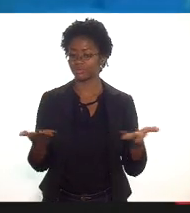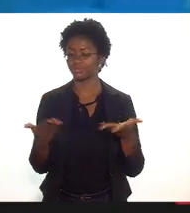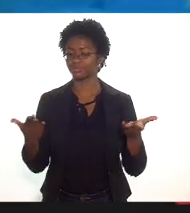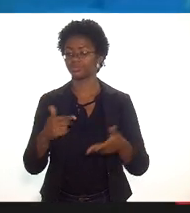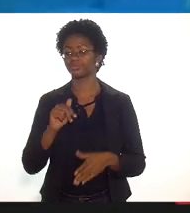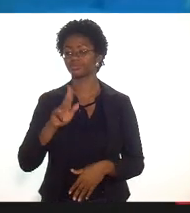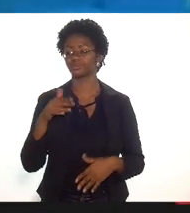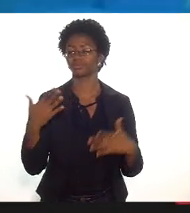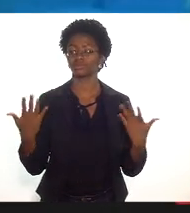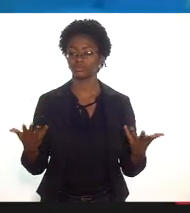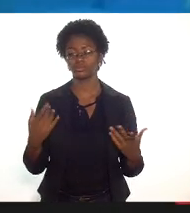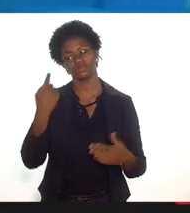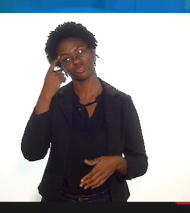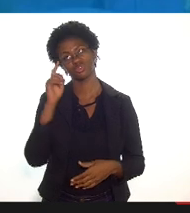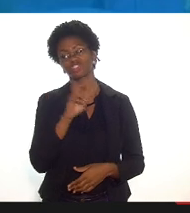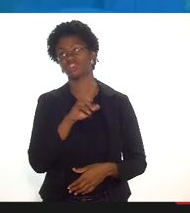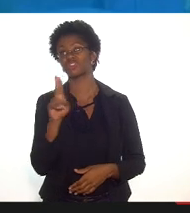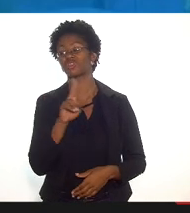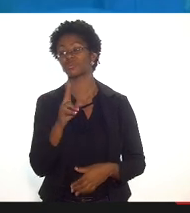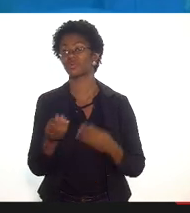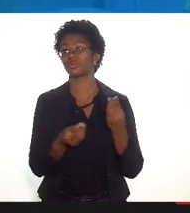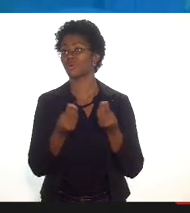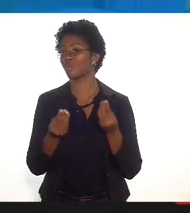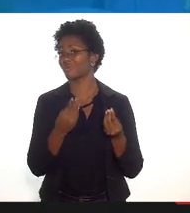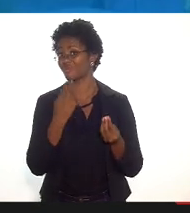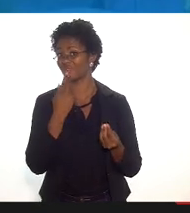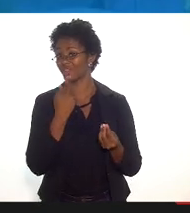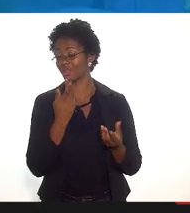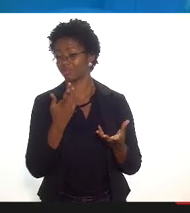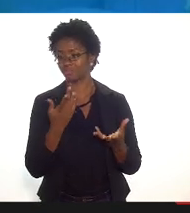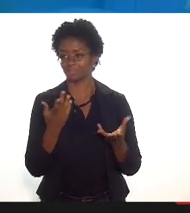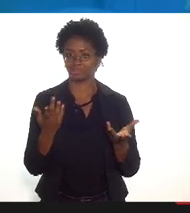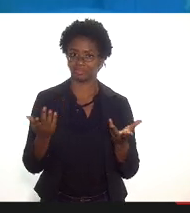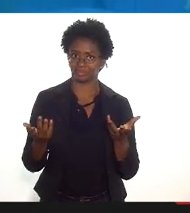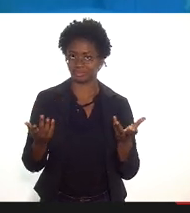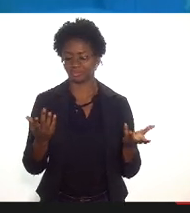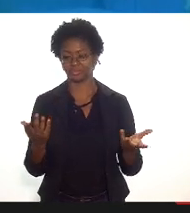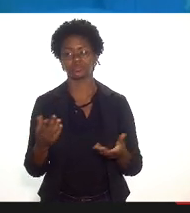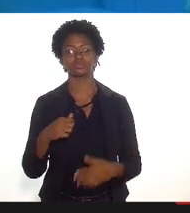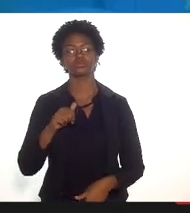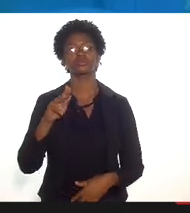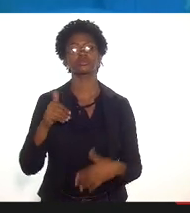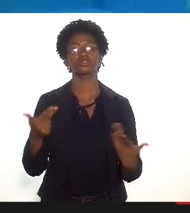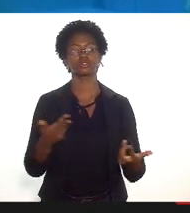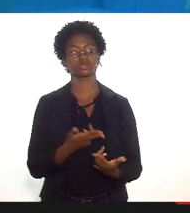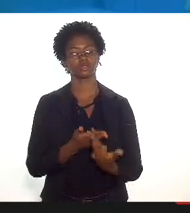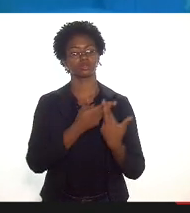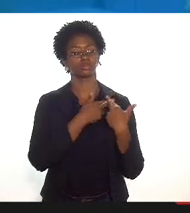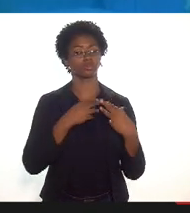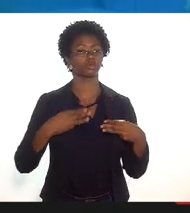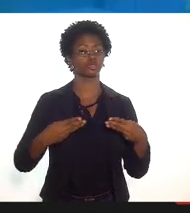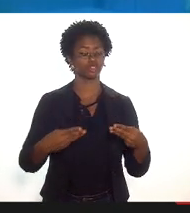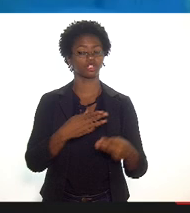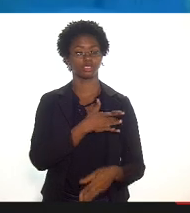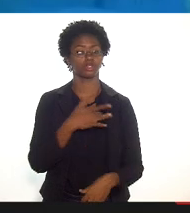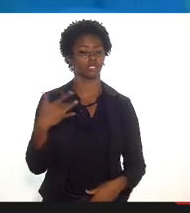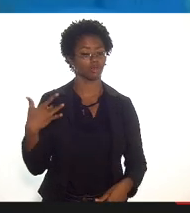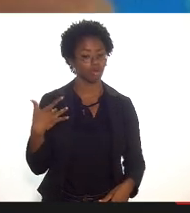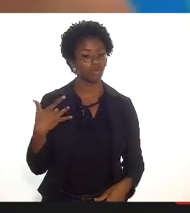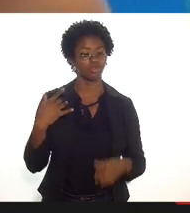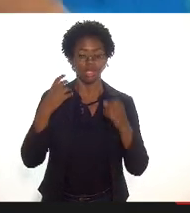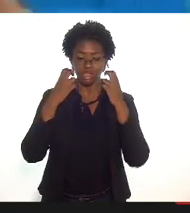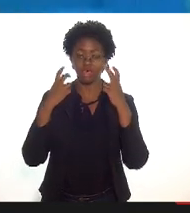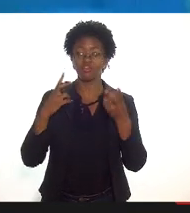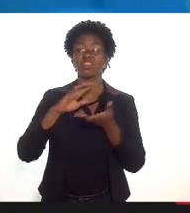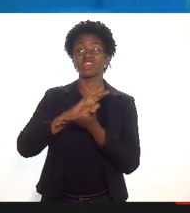são? Eu não sei como é que eu vou chamar isso de autoridade, não sei se é autoridade. Quem é responsável pelo Ministério da Saúde? Nós estamos vendo a